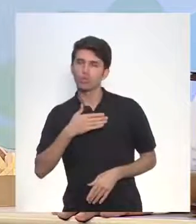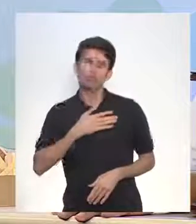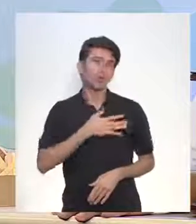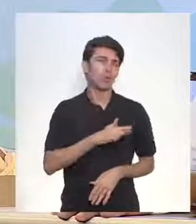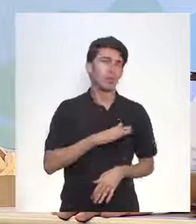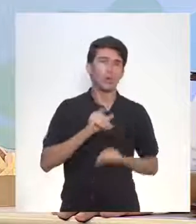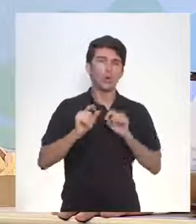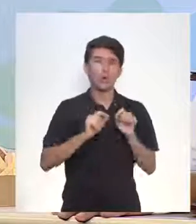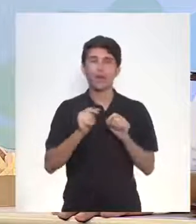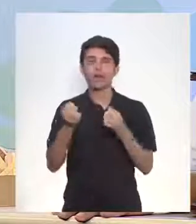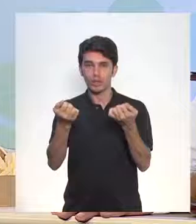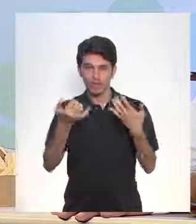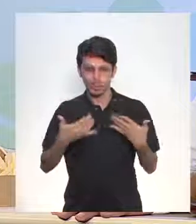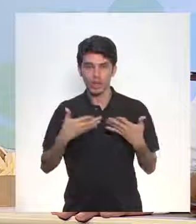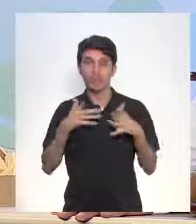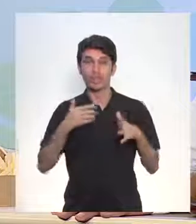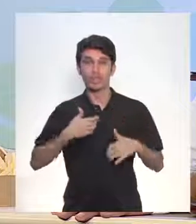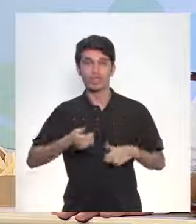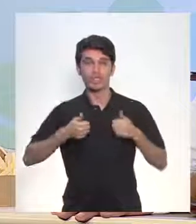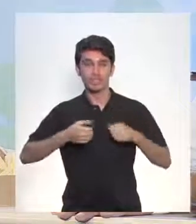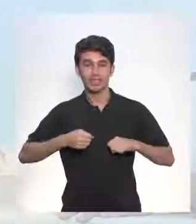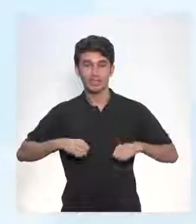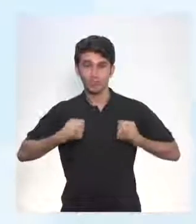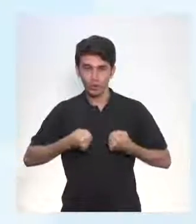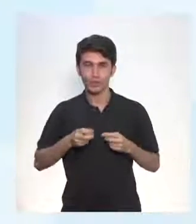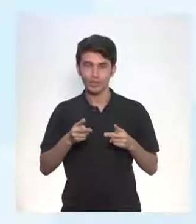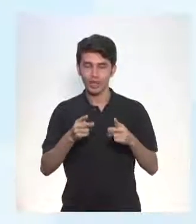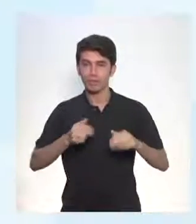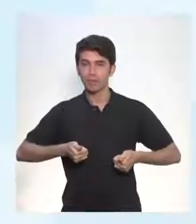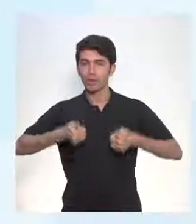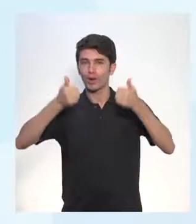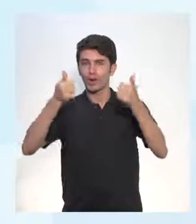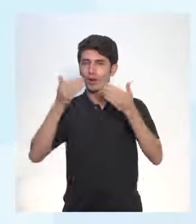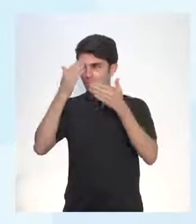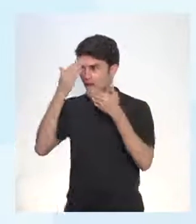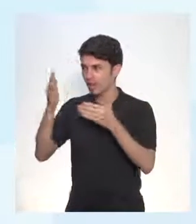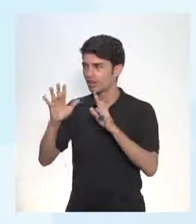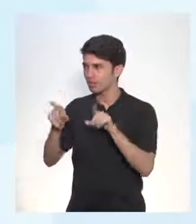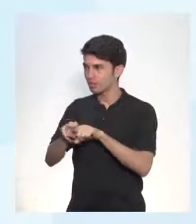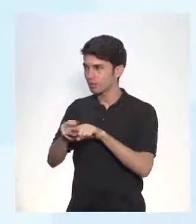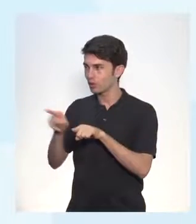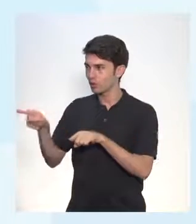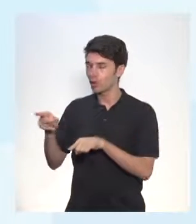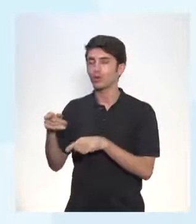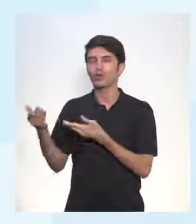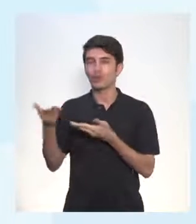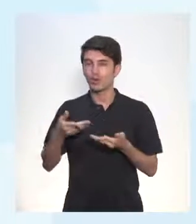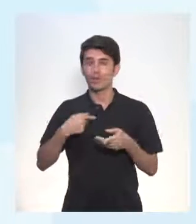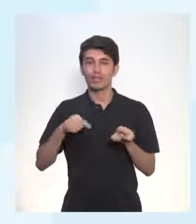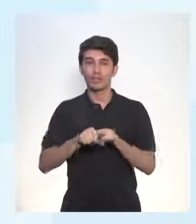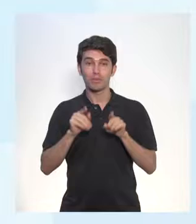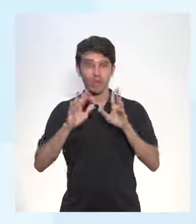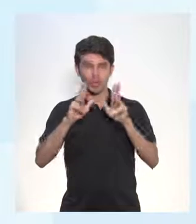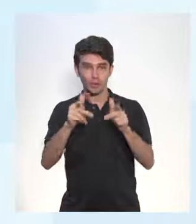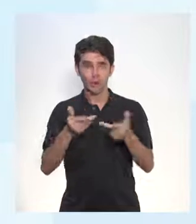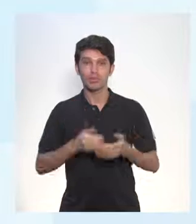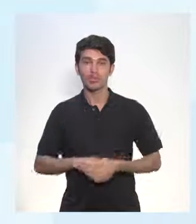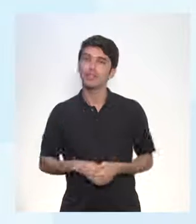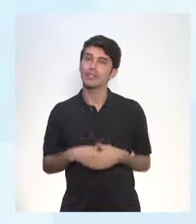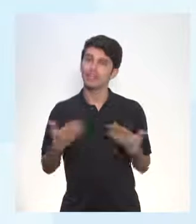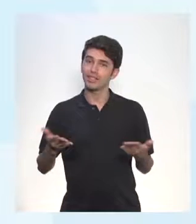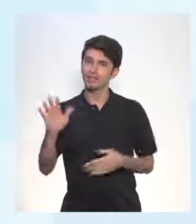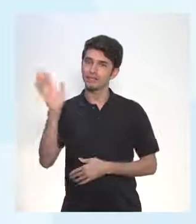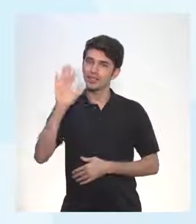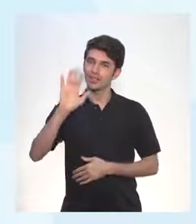aqui para melhorar sempre. Muito obrigada, professores que estão aqui conosco. Professor Alexandre, obrigada pela sua presença. E